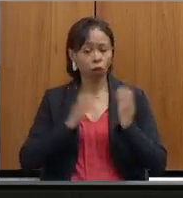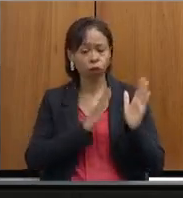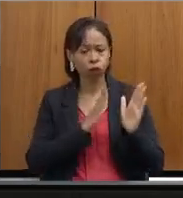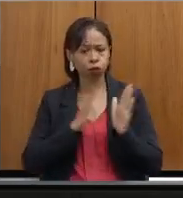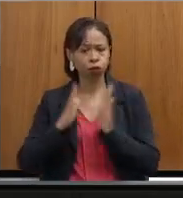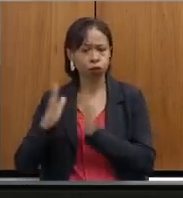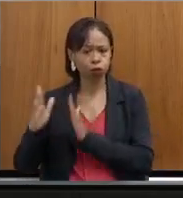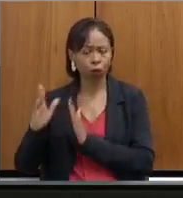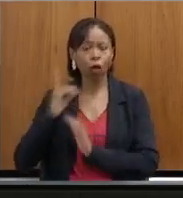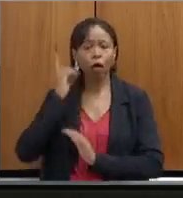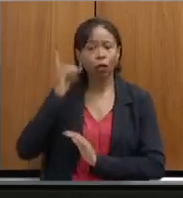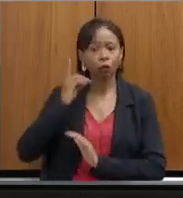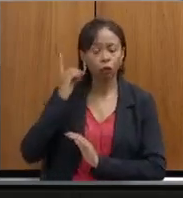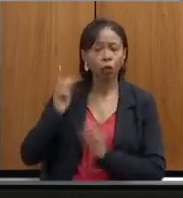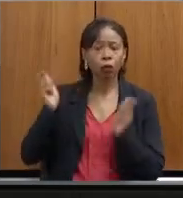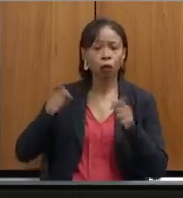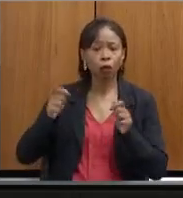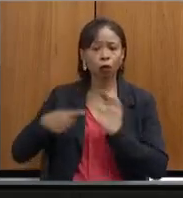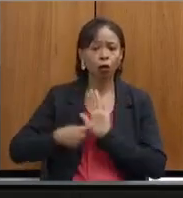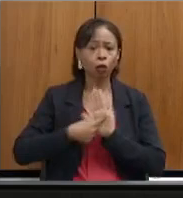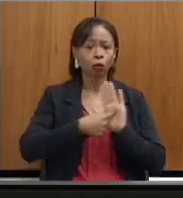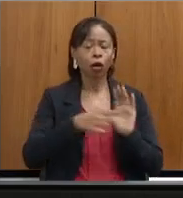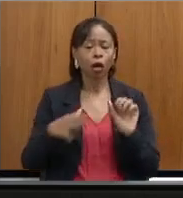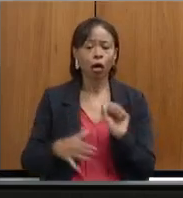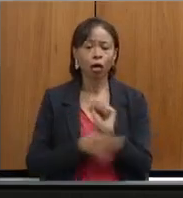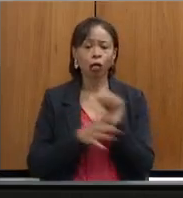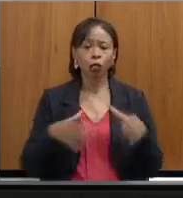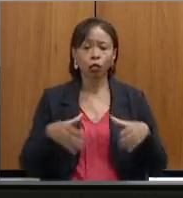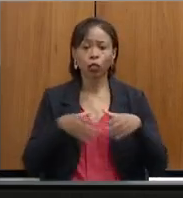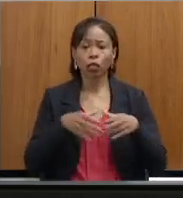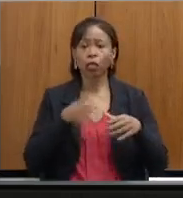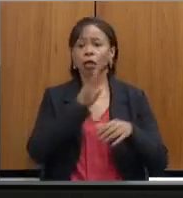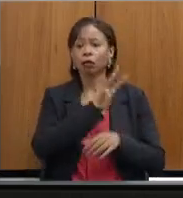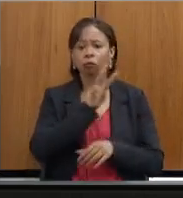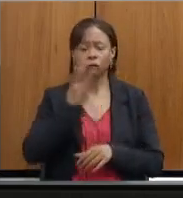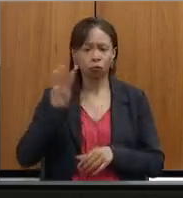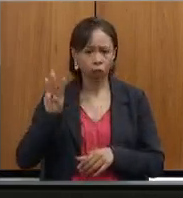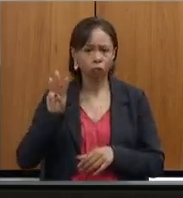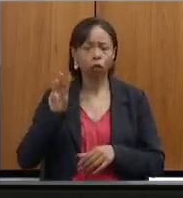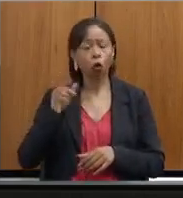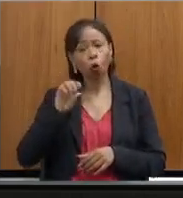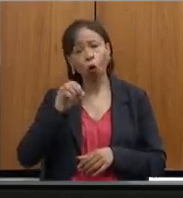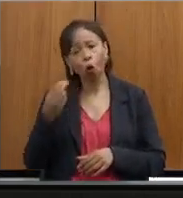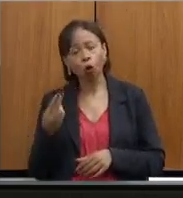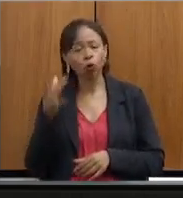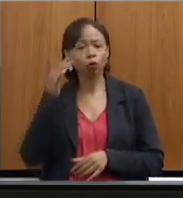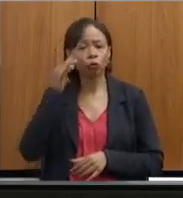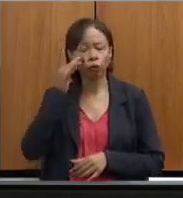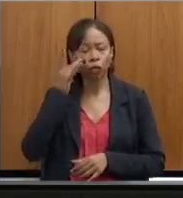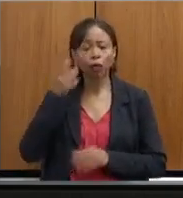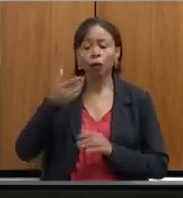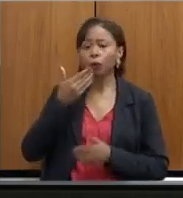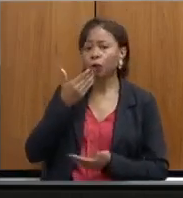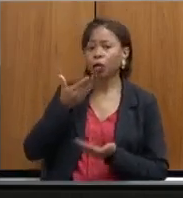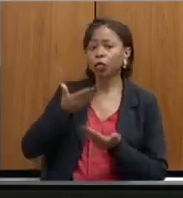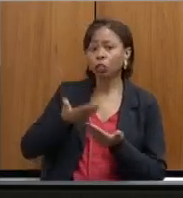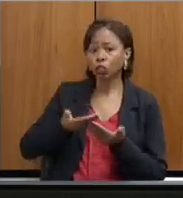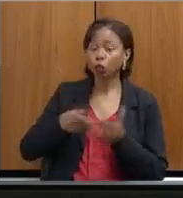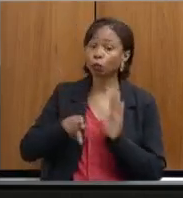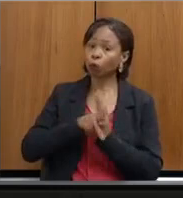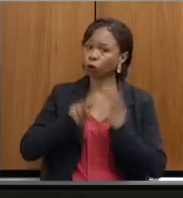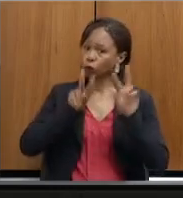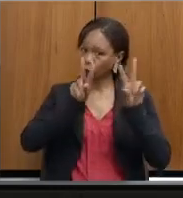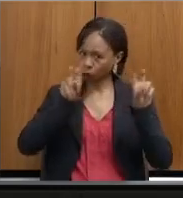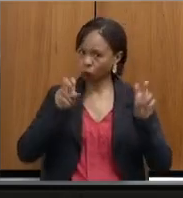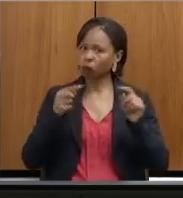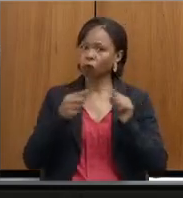poderão apresentar na condição de Segurança Pública através da plataforma silêncio ou pessoalmente requerimento contendo recomendações referentes ao tema abordado